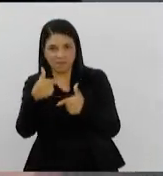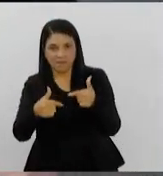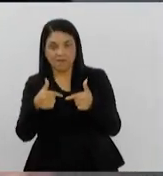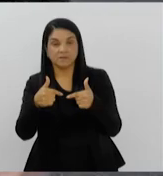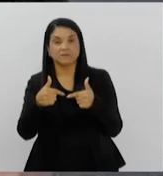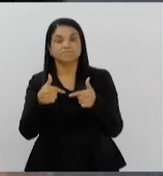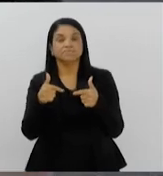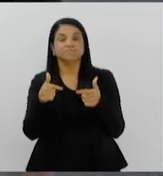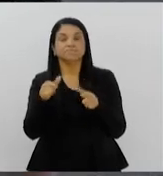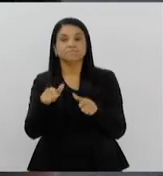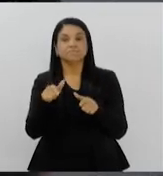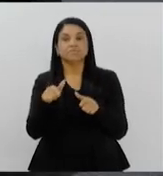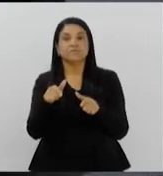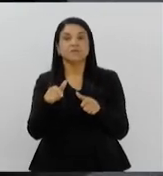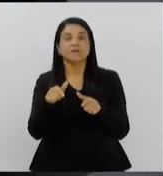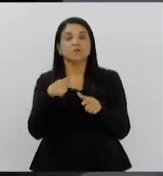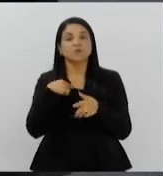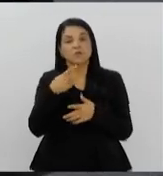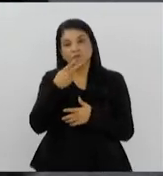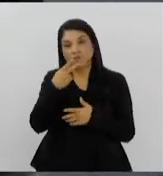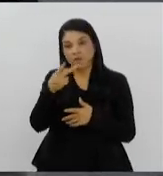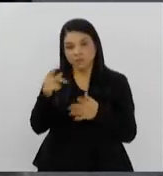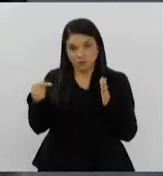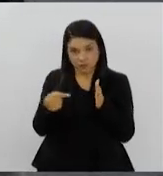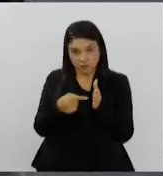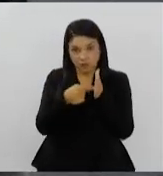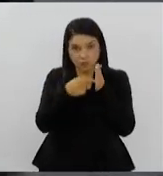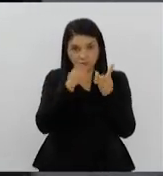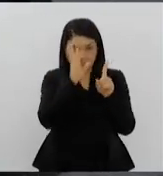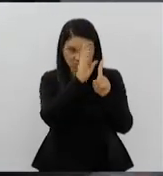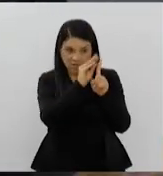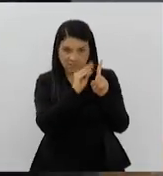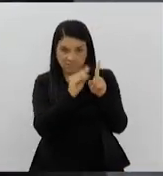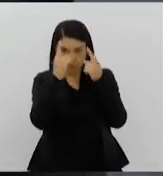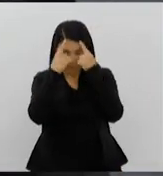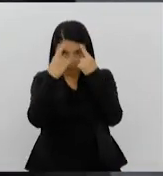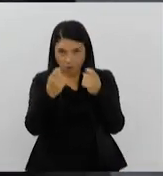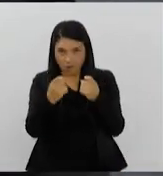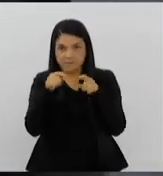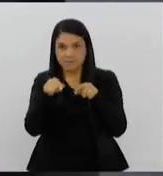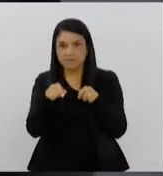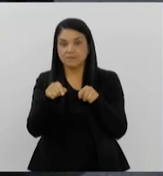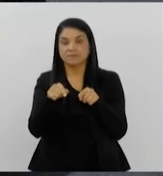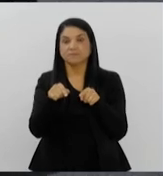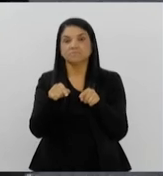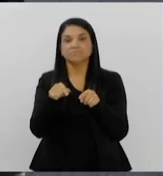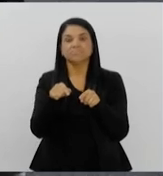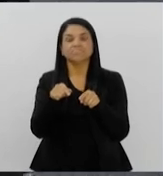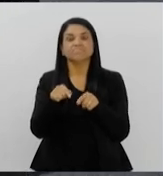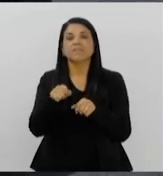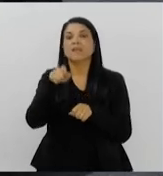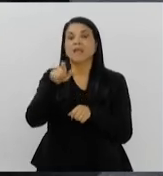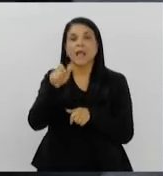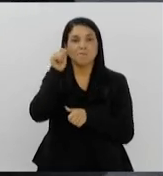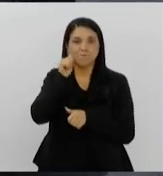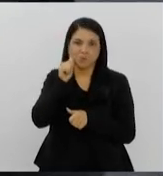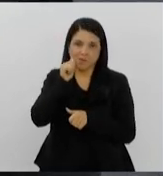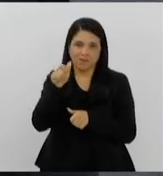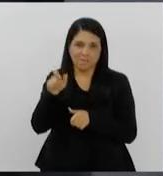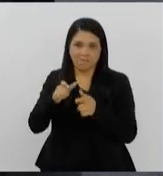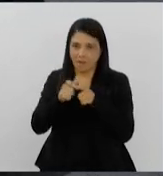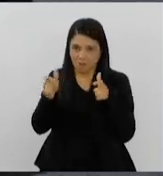desses trabalhadores, quando falamos da denúncia de assédio e de violência, são as maiores atingidas. Então, falamos